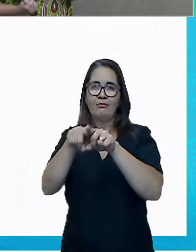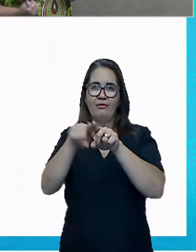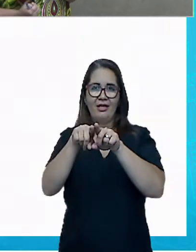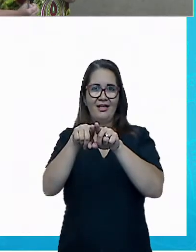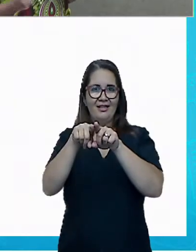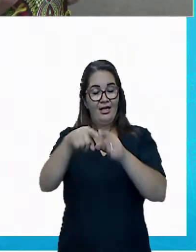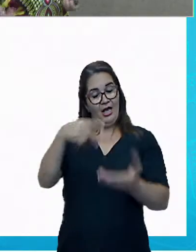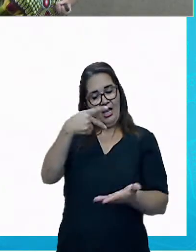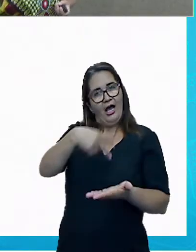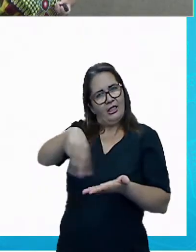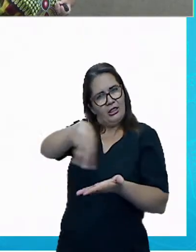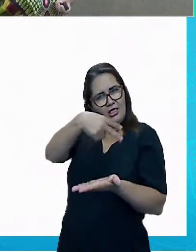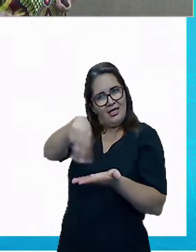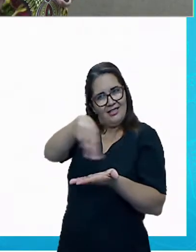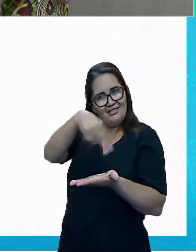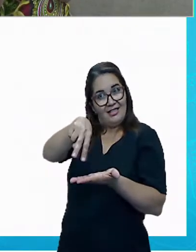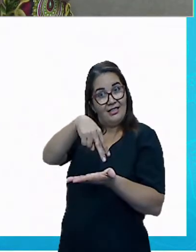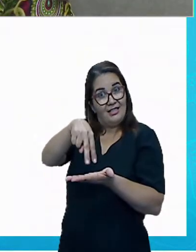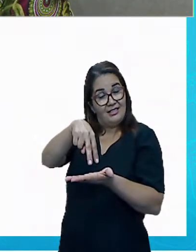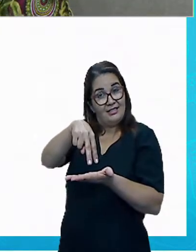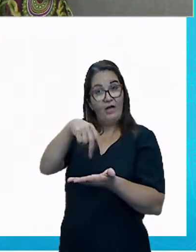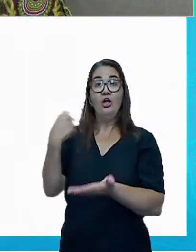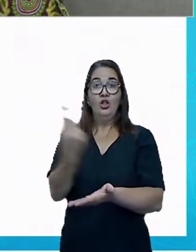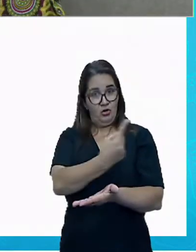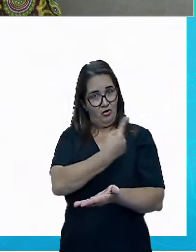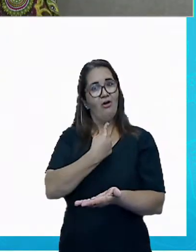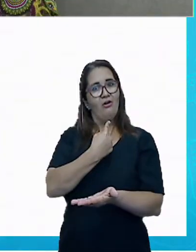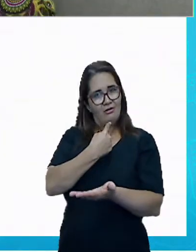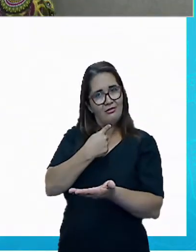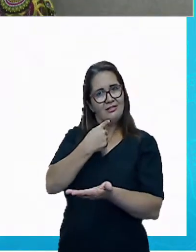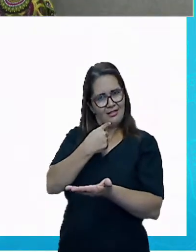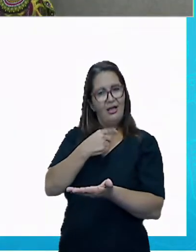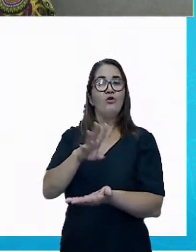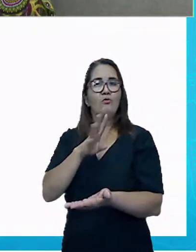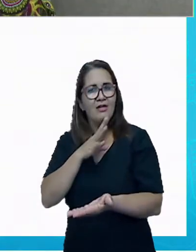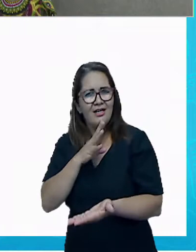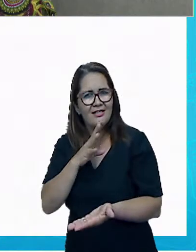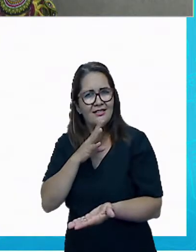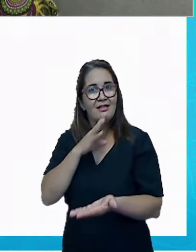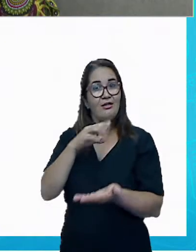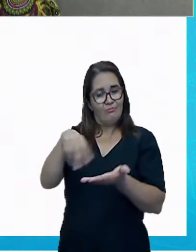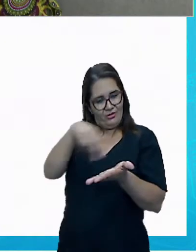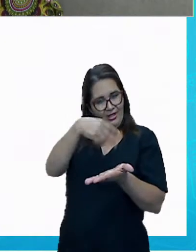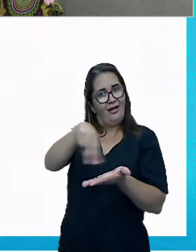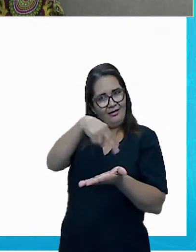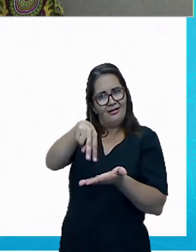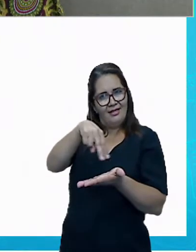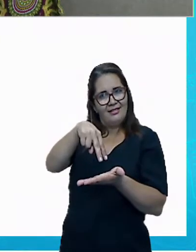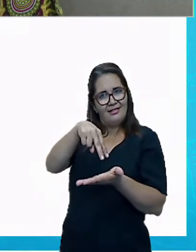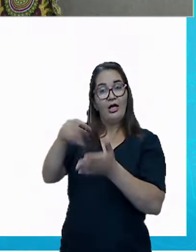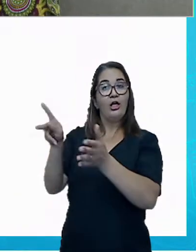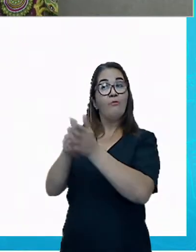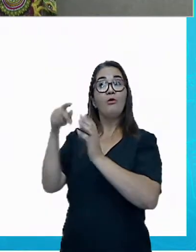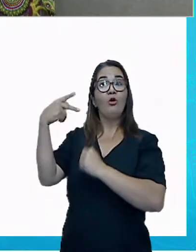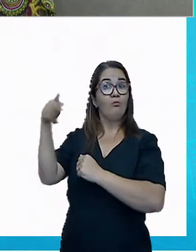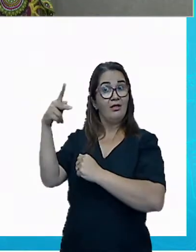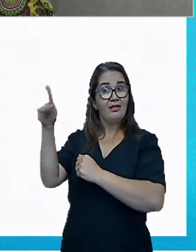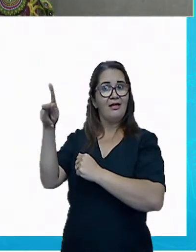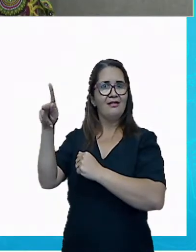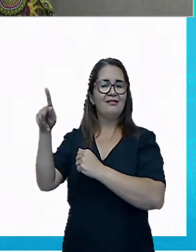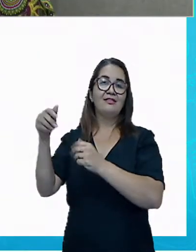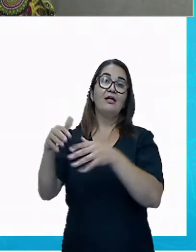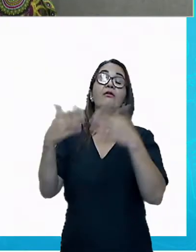muito isso. Por que vivenciamos? Lembrando que no início da aula eu falo com vocês que na chegada